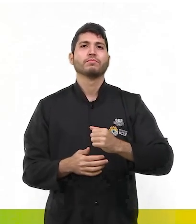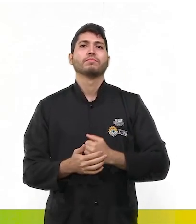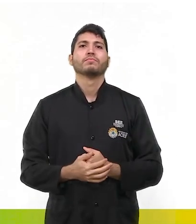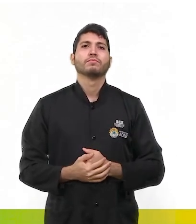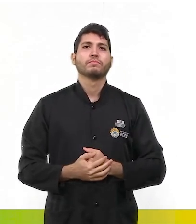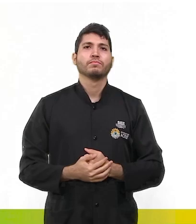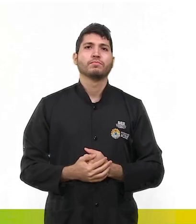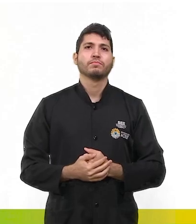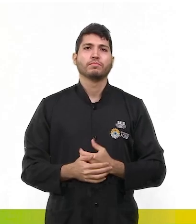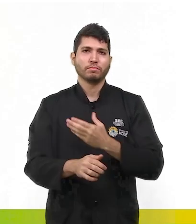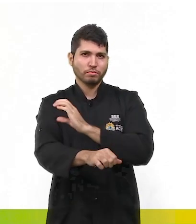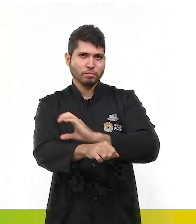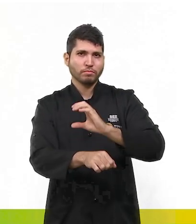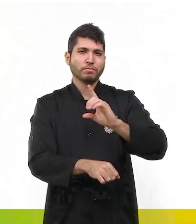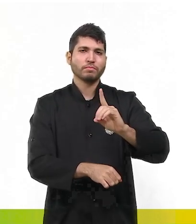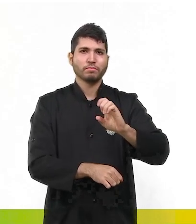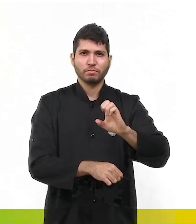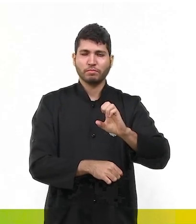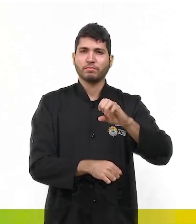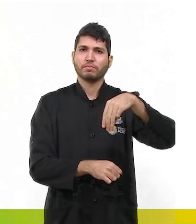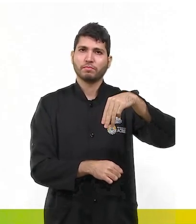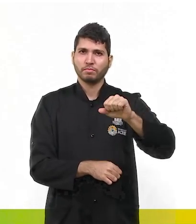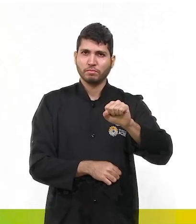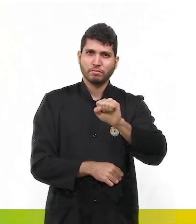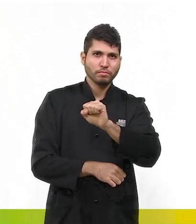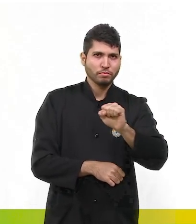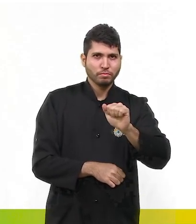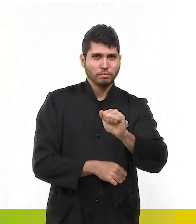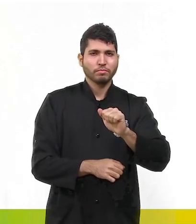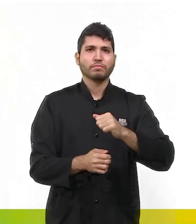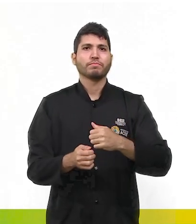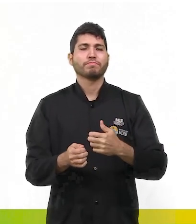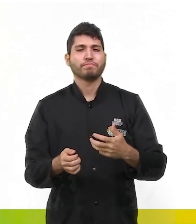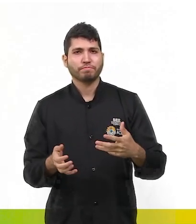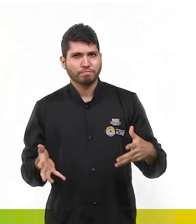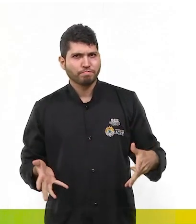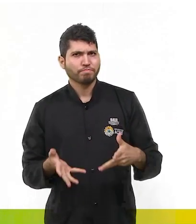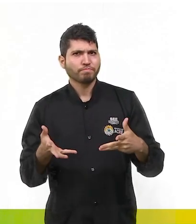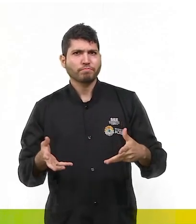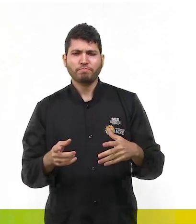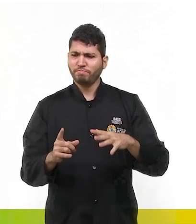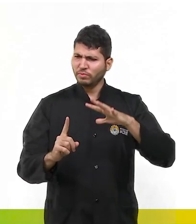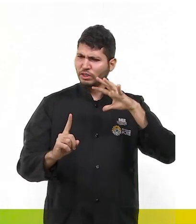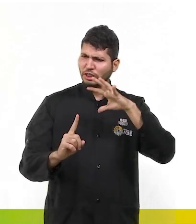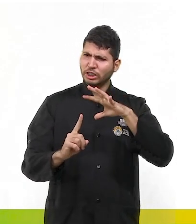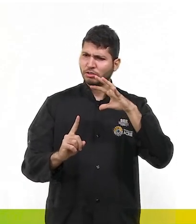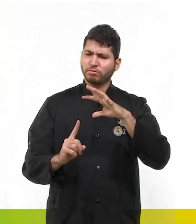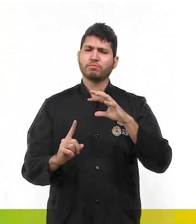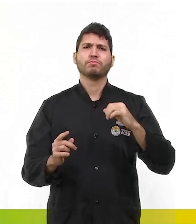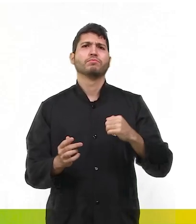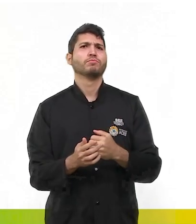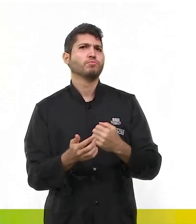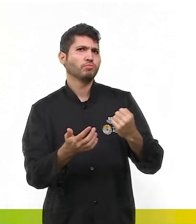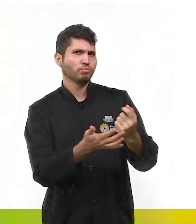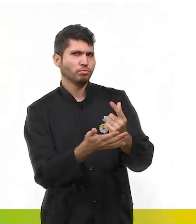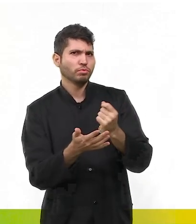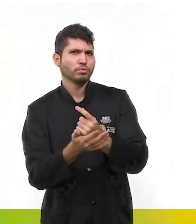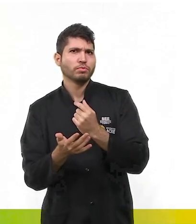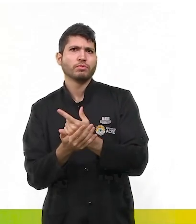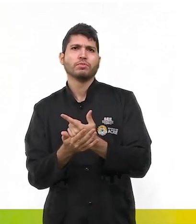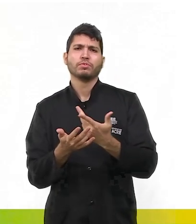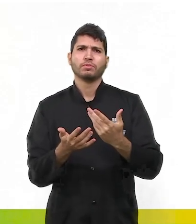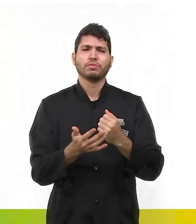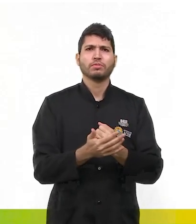fala de cultura de massa, a gente fala de uma cultura que estimula o consumo, aquele consumo padronizado, que torna uma